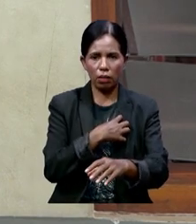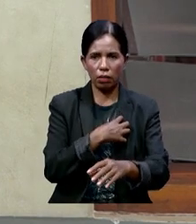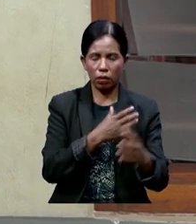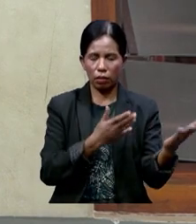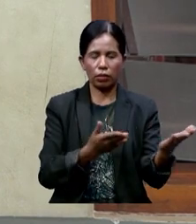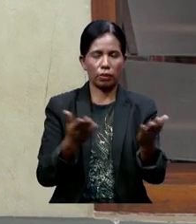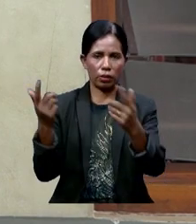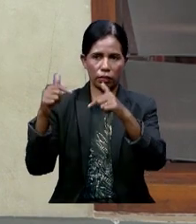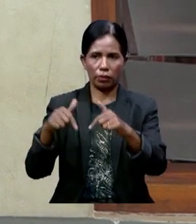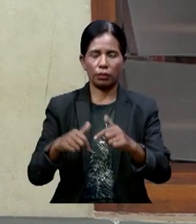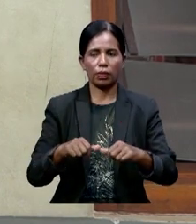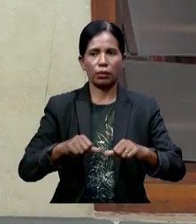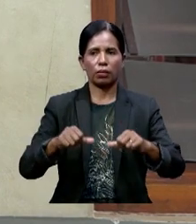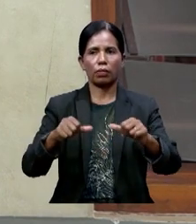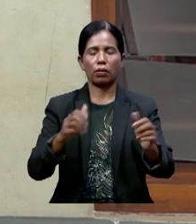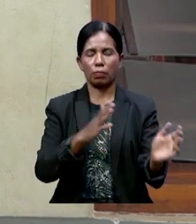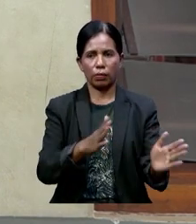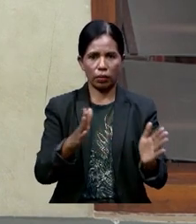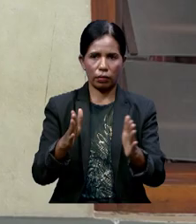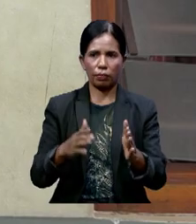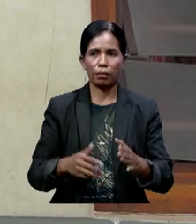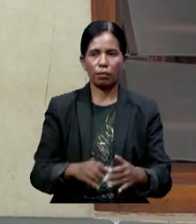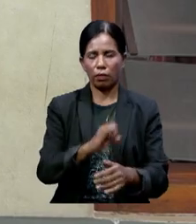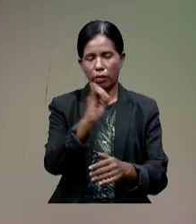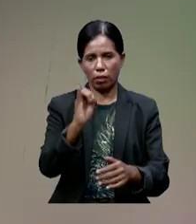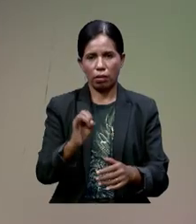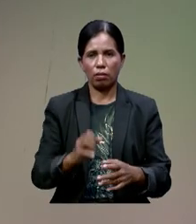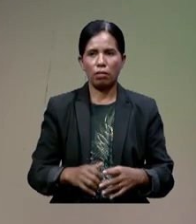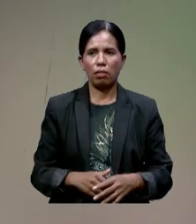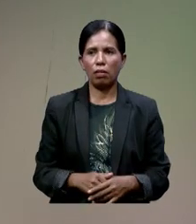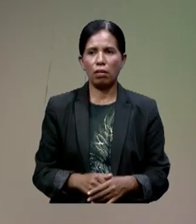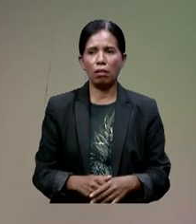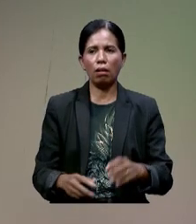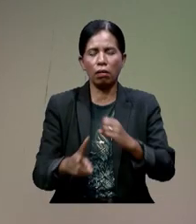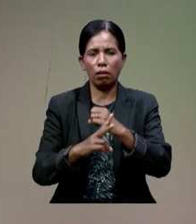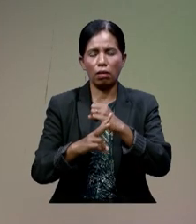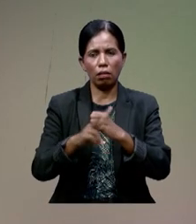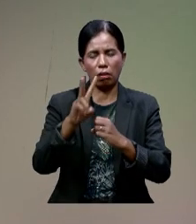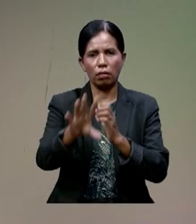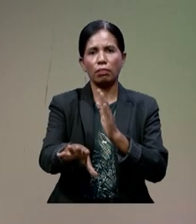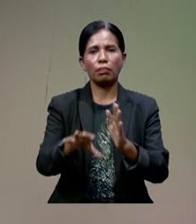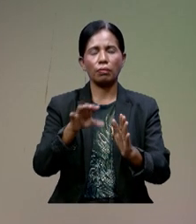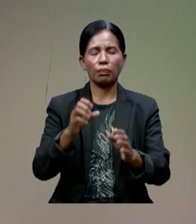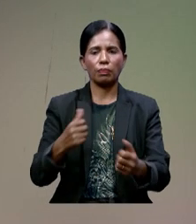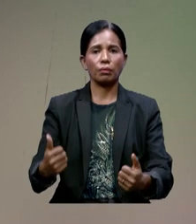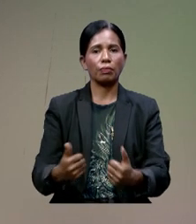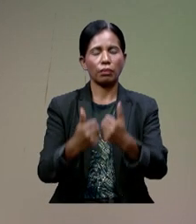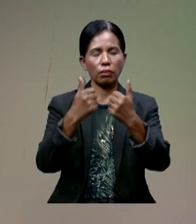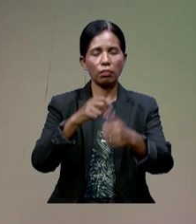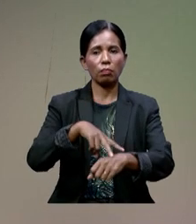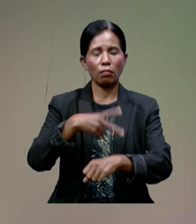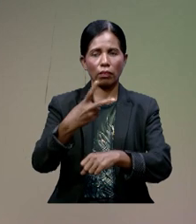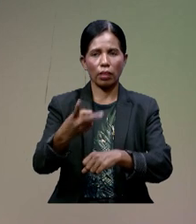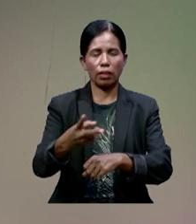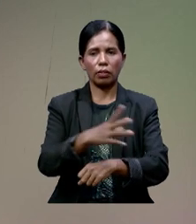tulatena i atu continua ninia prosesu investigasaun ninia. Vítima na Inruané, reta na acidente de tráfego e a área